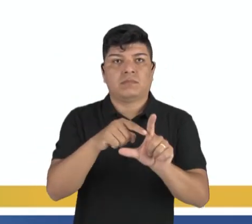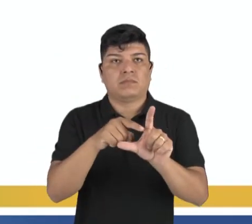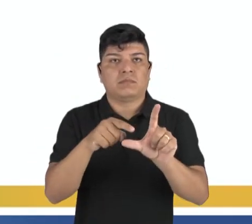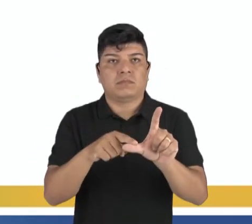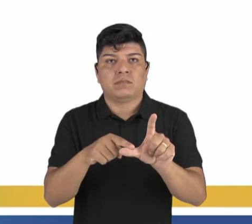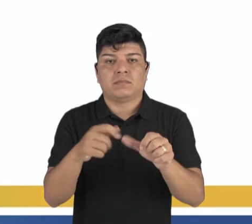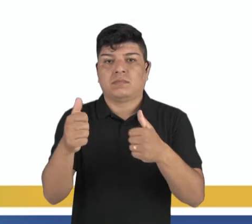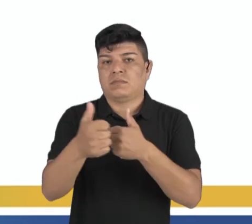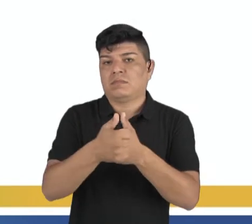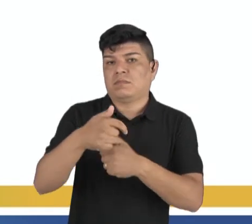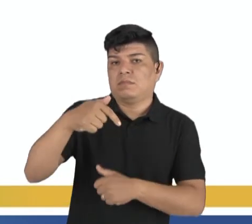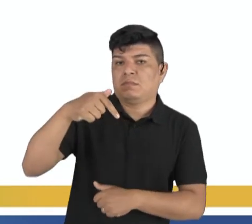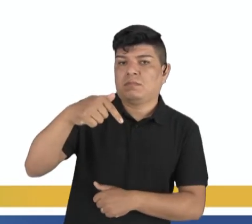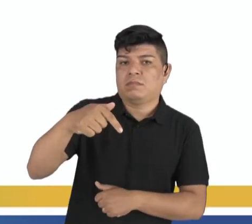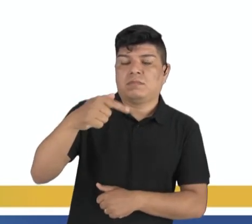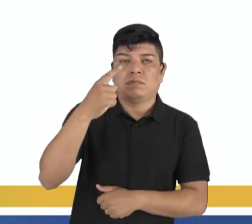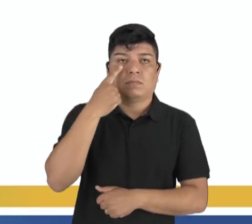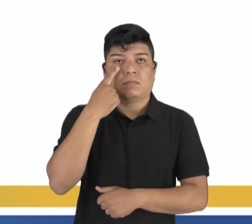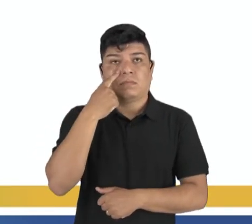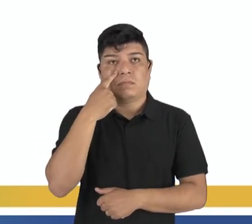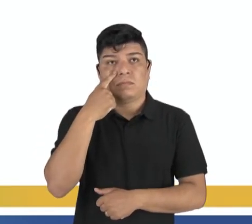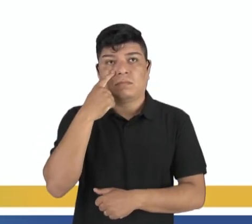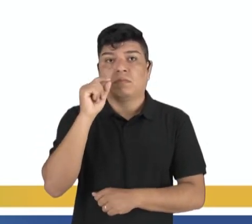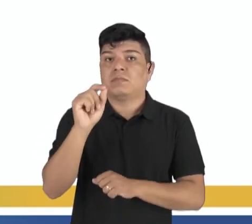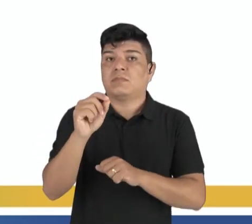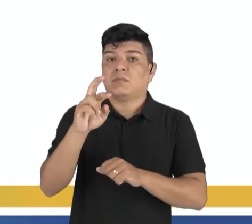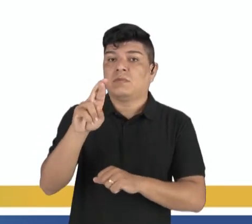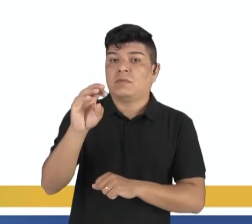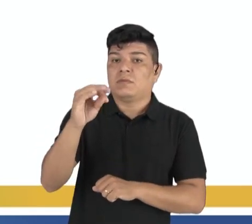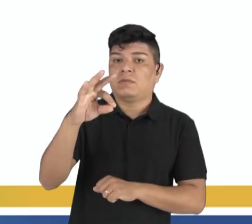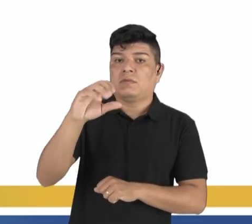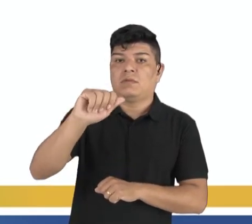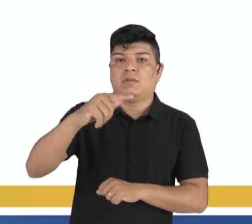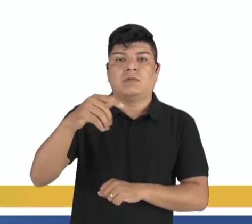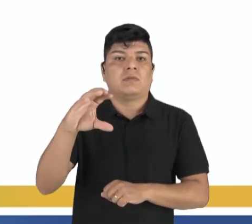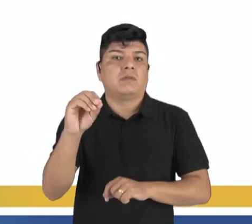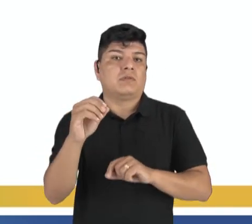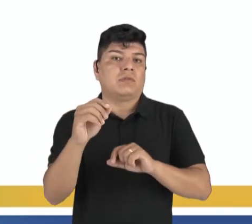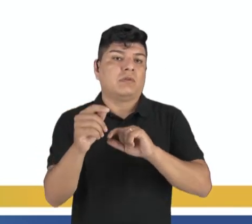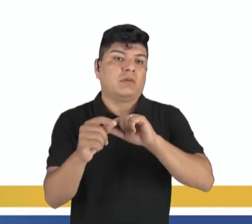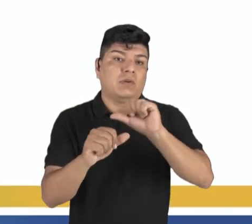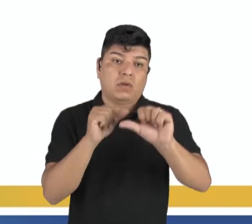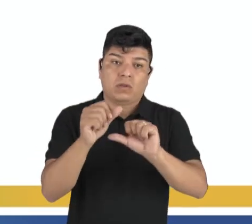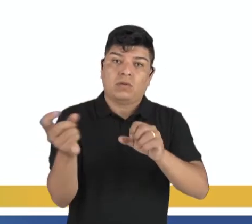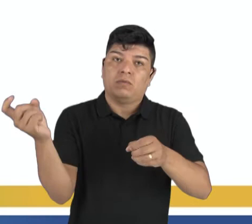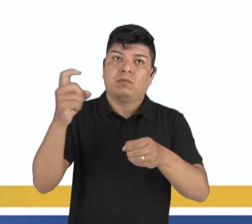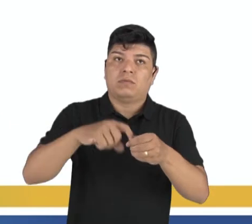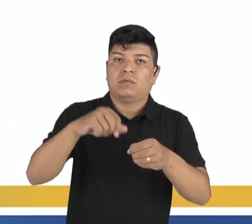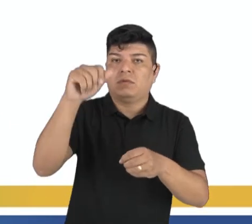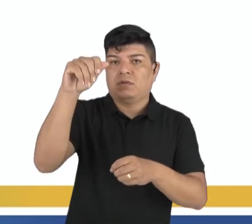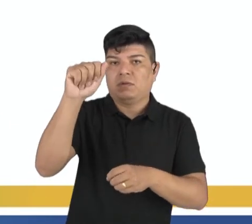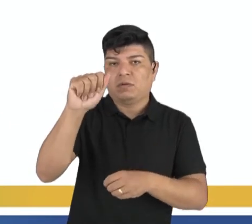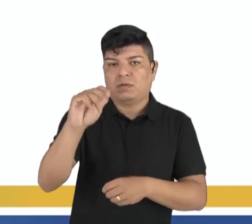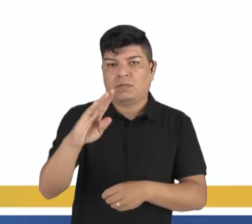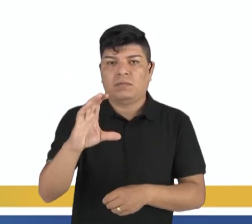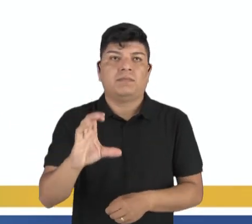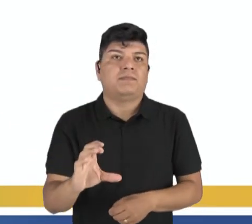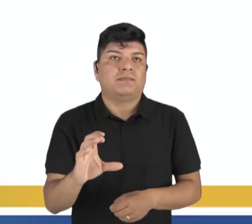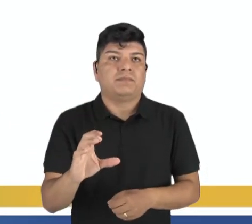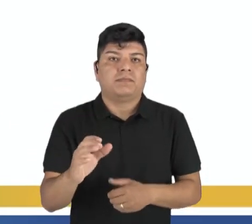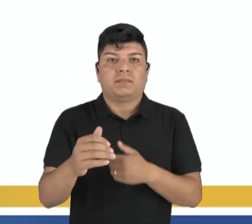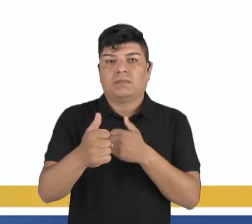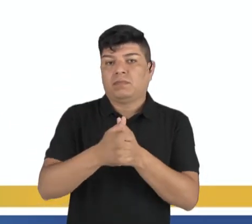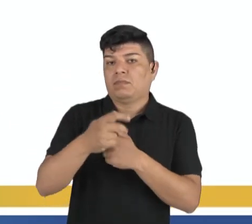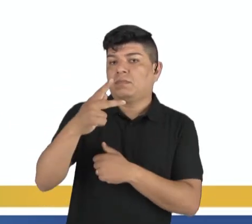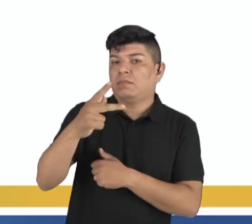do ponto o que observa em que agora não está mais ou tá acionando é o triângulo ABC e também não é ao redor do ponto